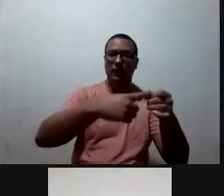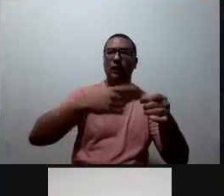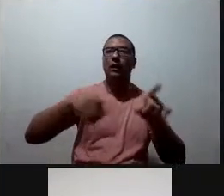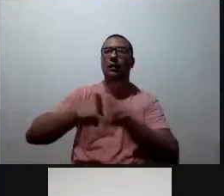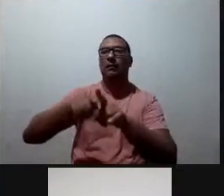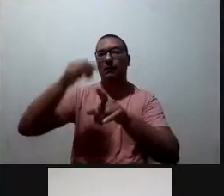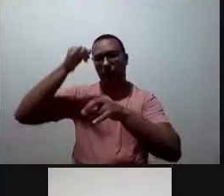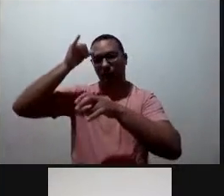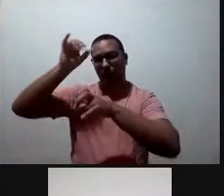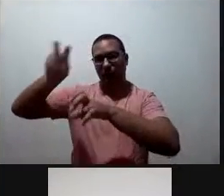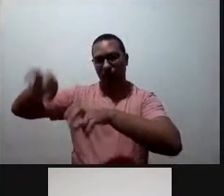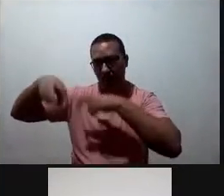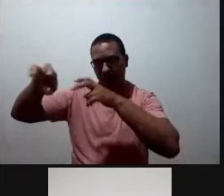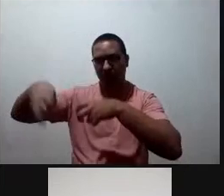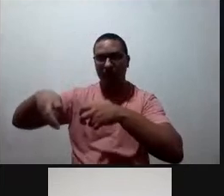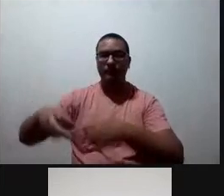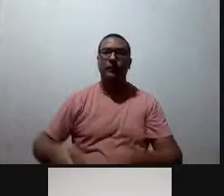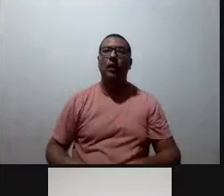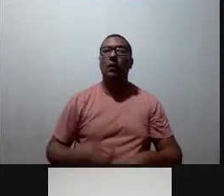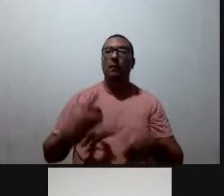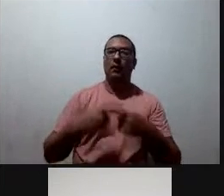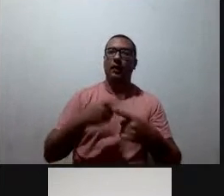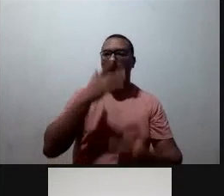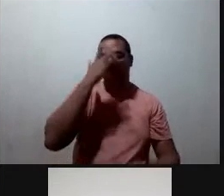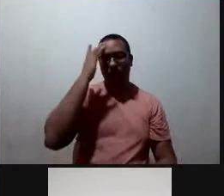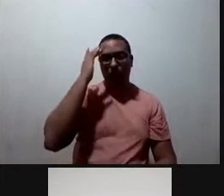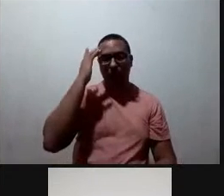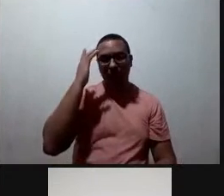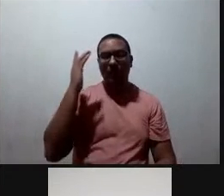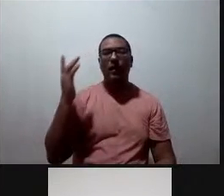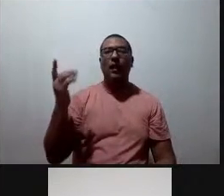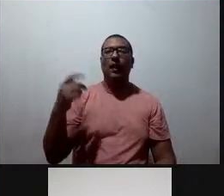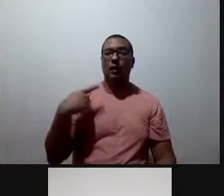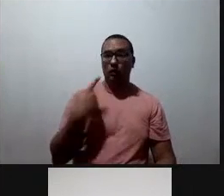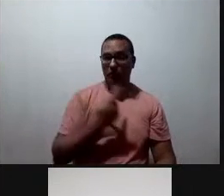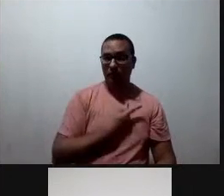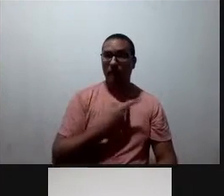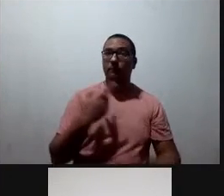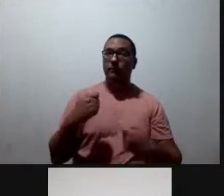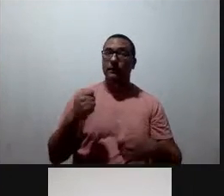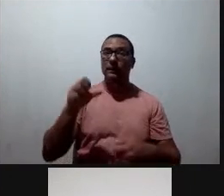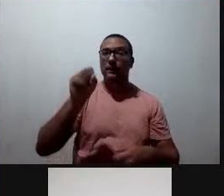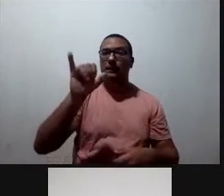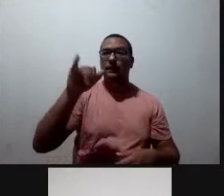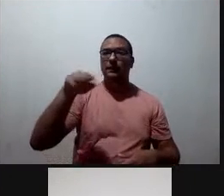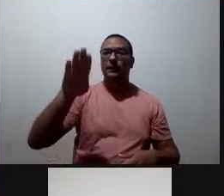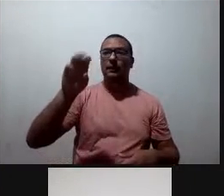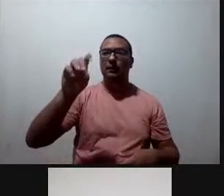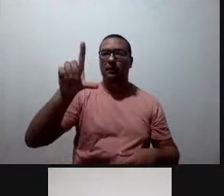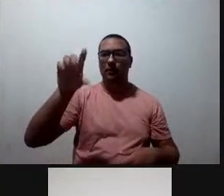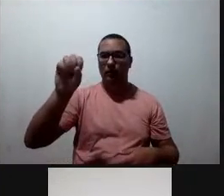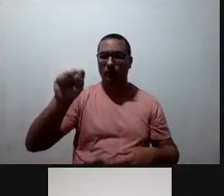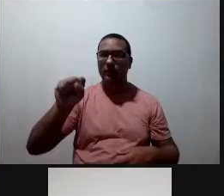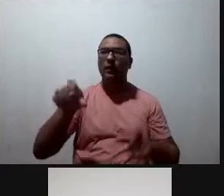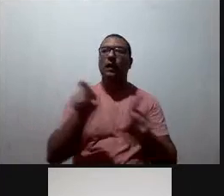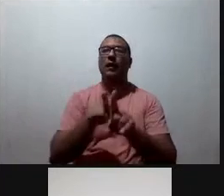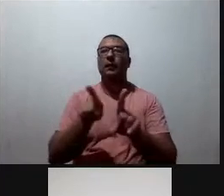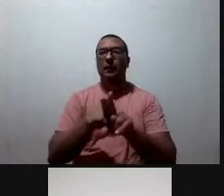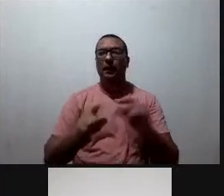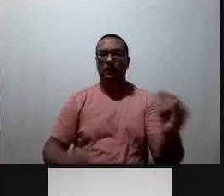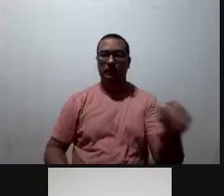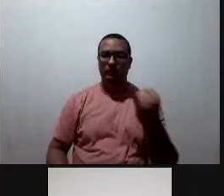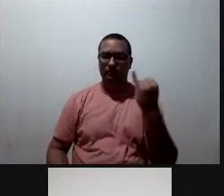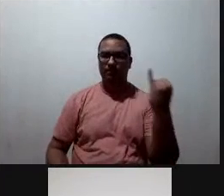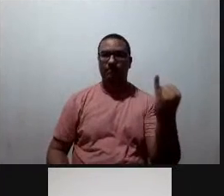Identidade, porque o ser humano é um animal de tratamento simbólico. Os símbolos são importantes para, de